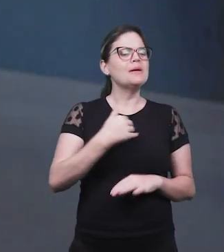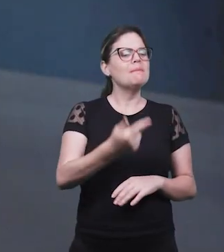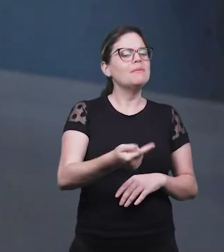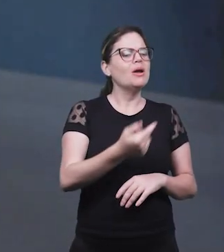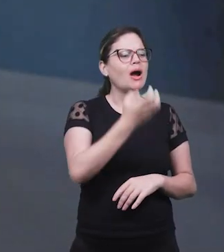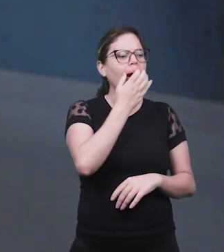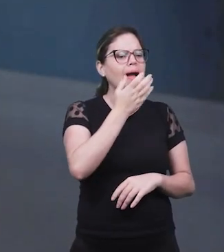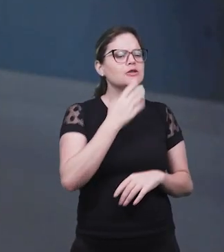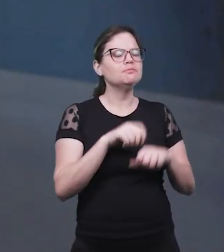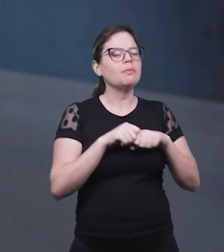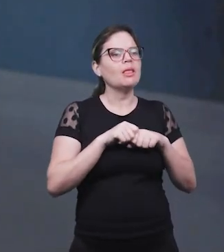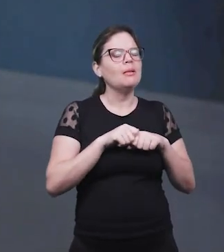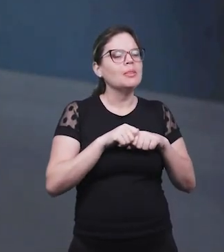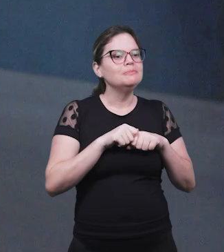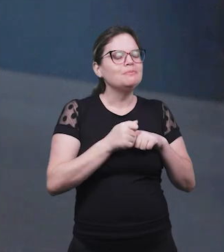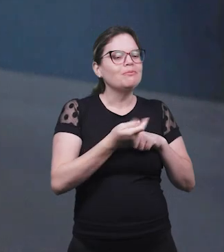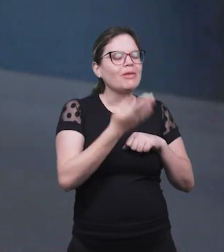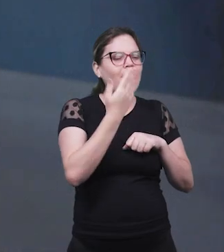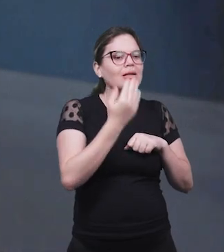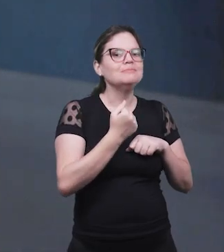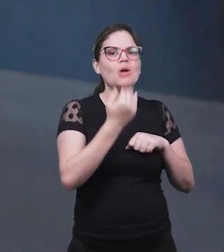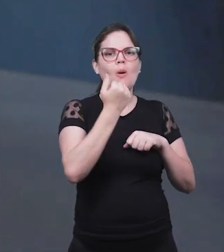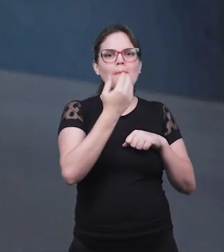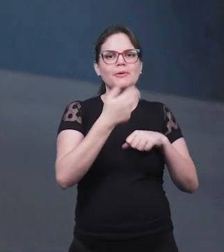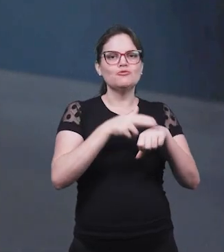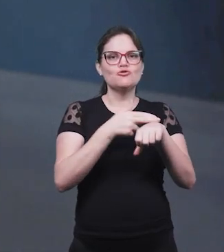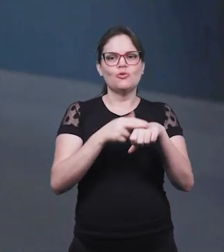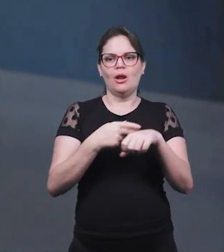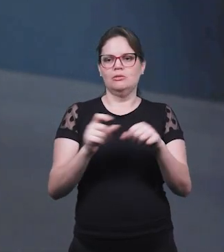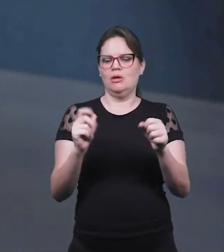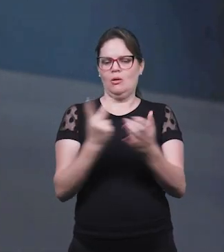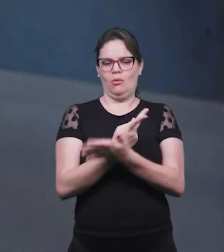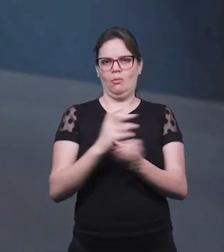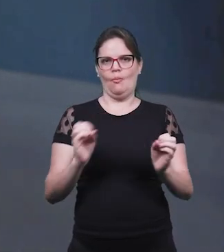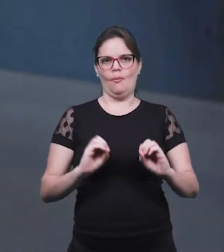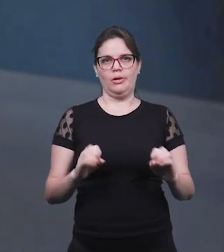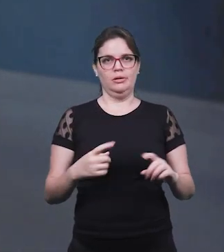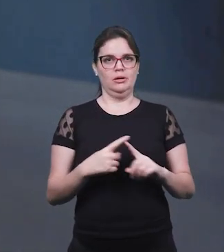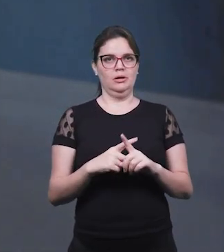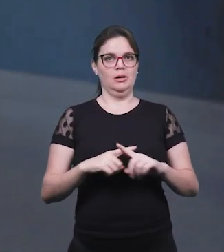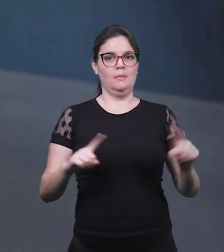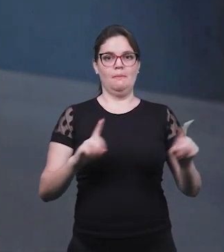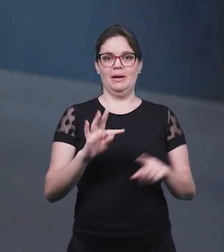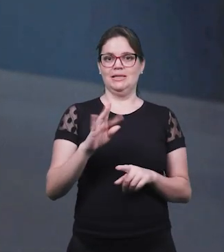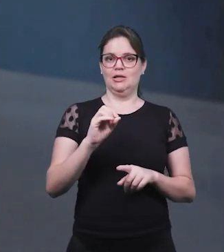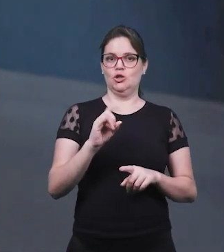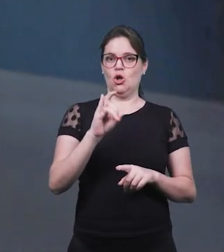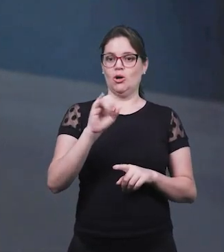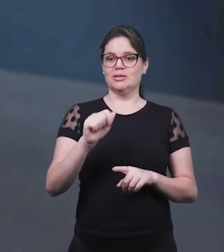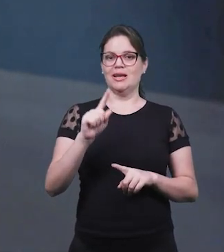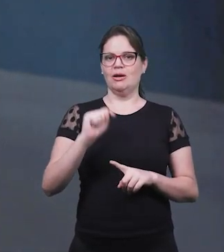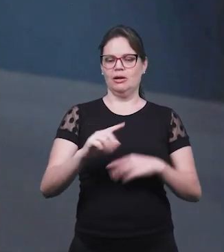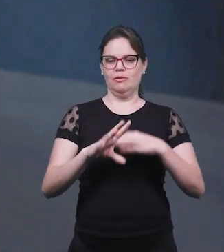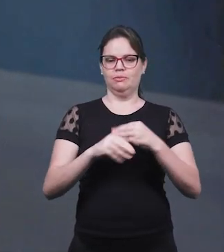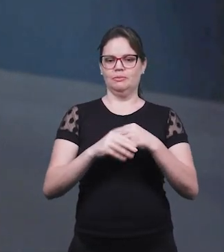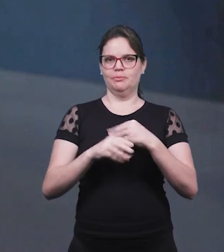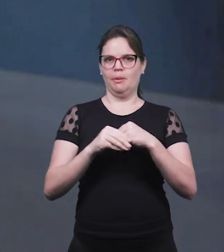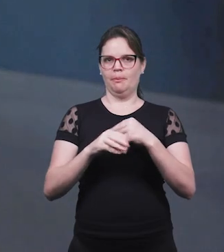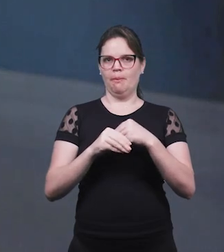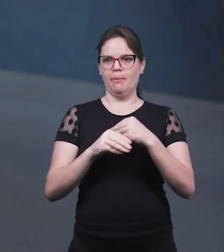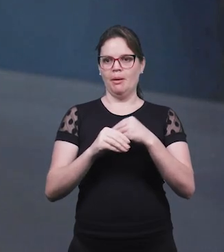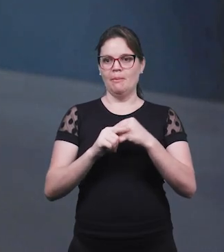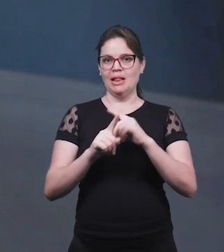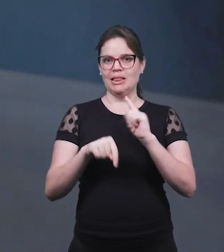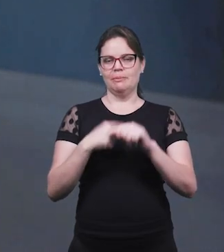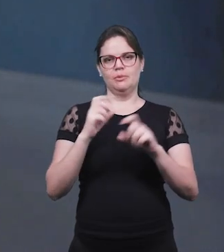cachorro comeu chocolate e não fez nada. Só que a toxina dela, ela é acumulativa, até ela chegar à dose